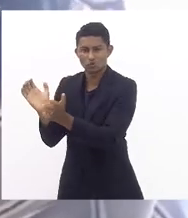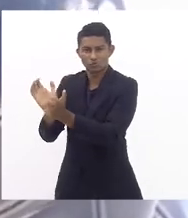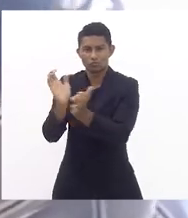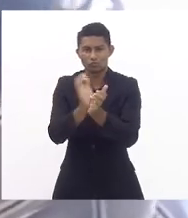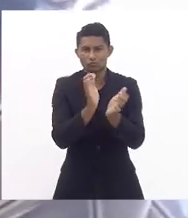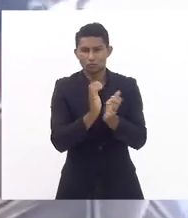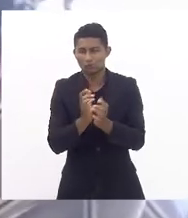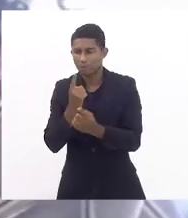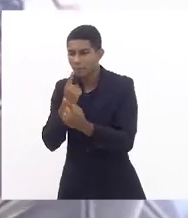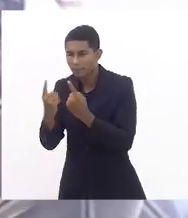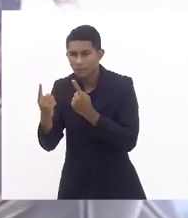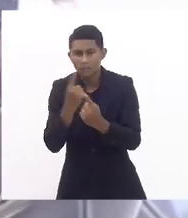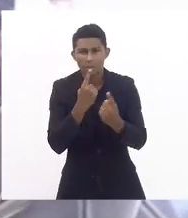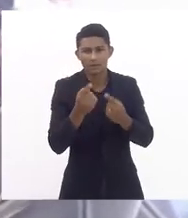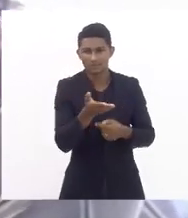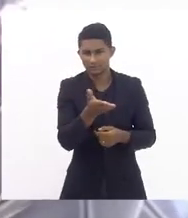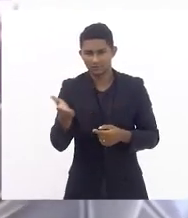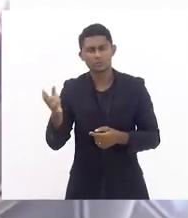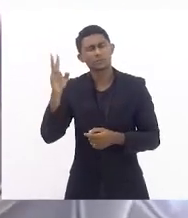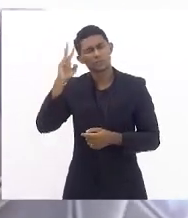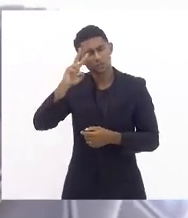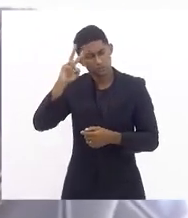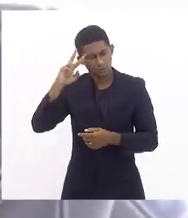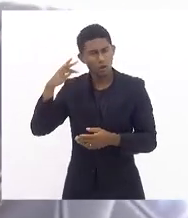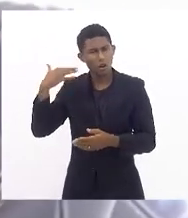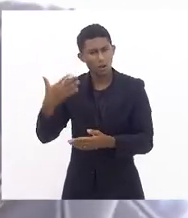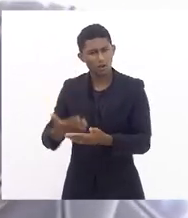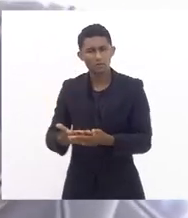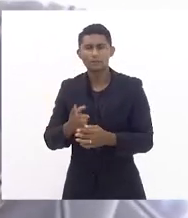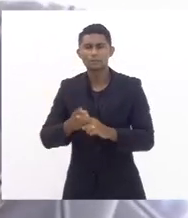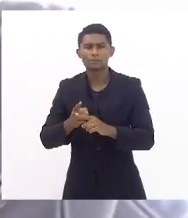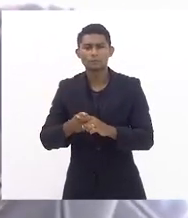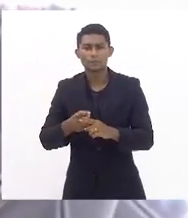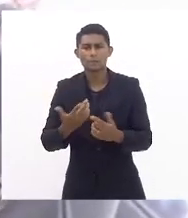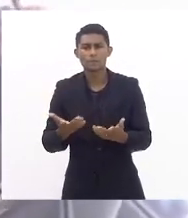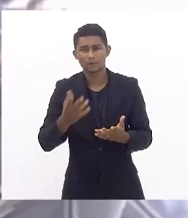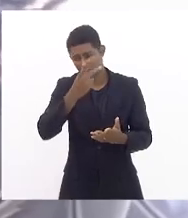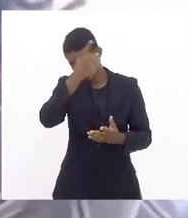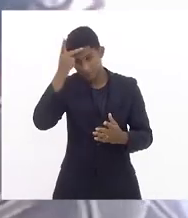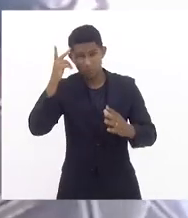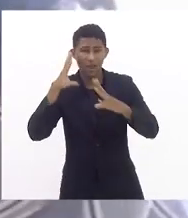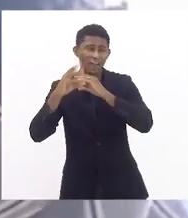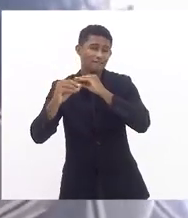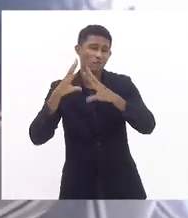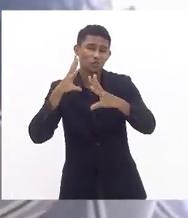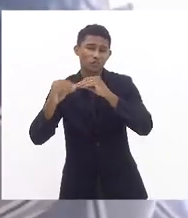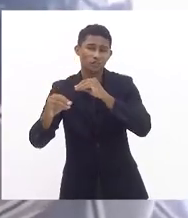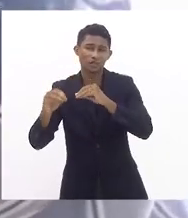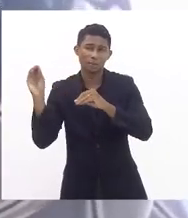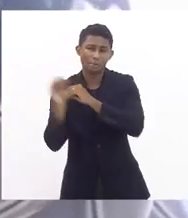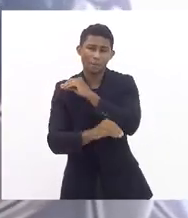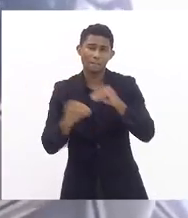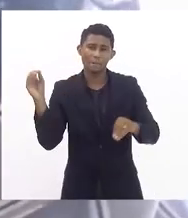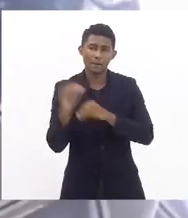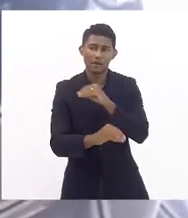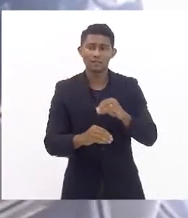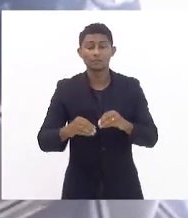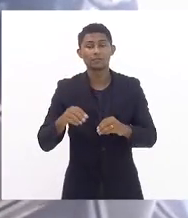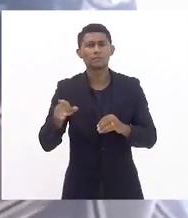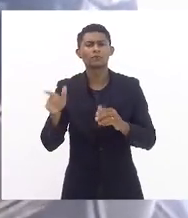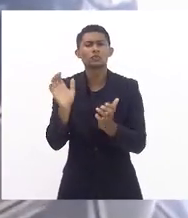entidades históricas na defesa dos direitos humanos dos refugiados e imigrantes, como a Cáritas,